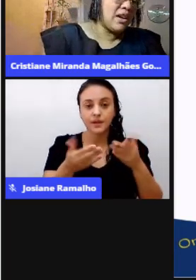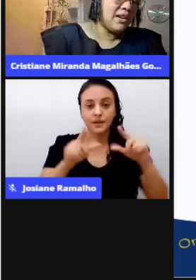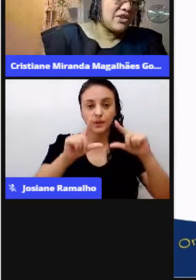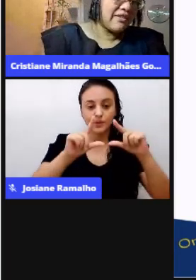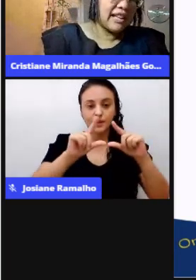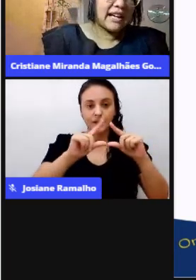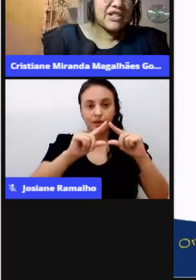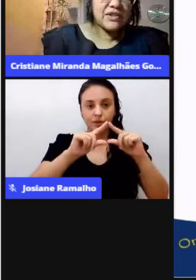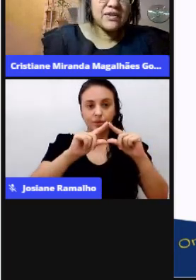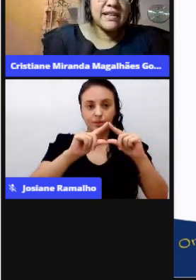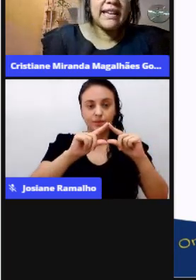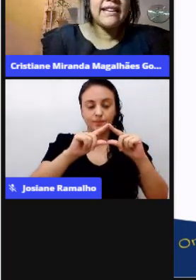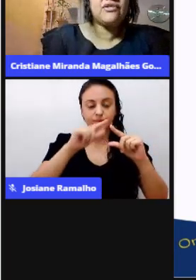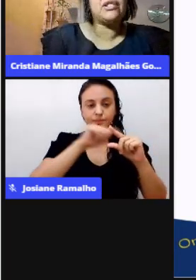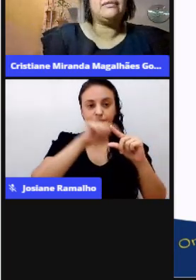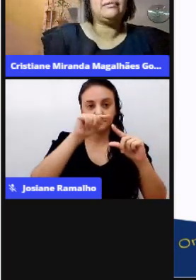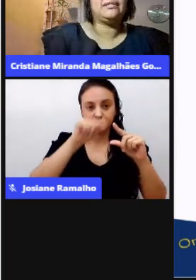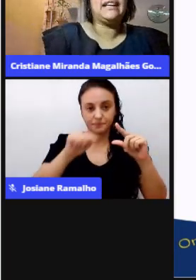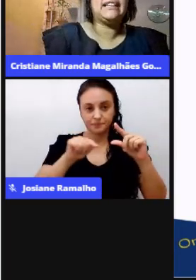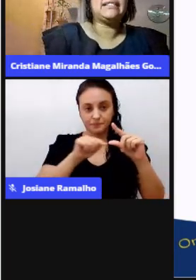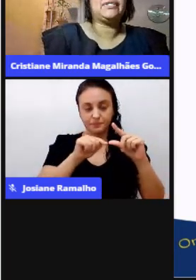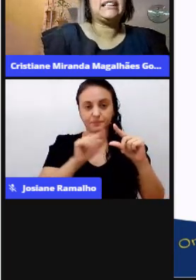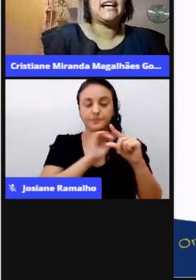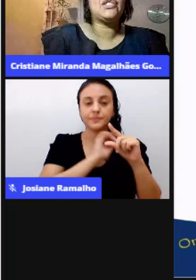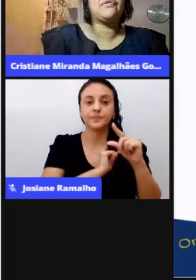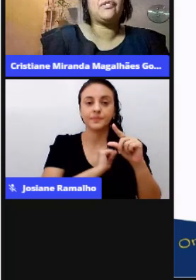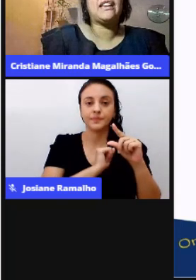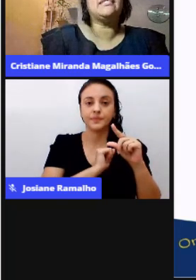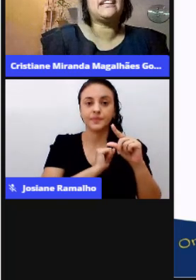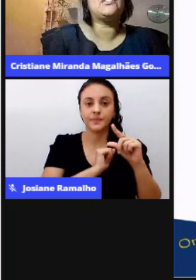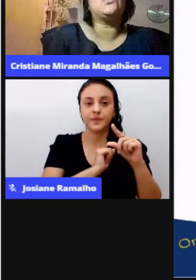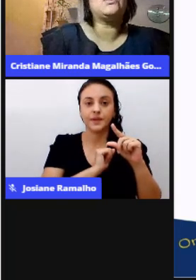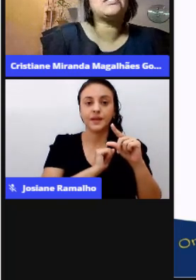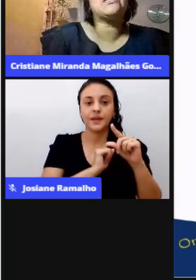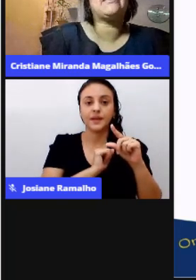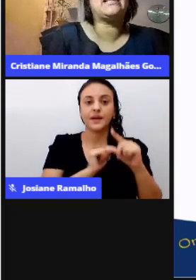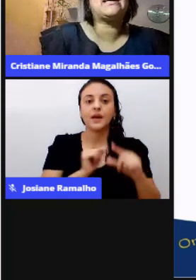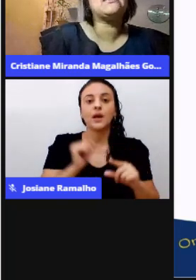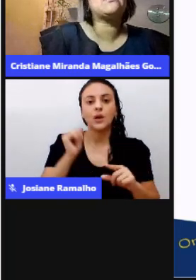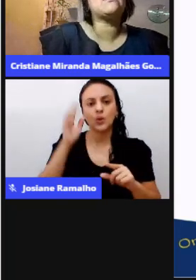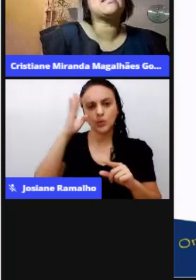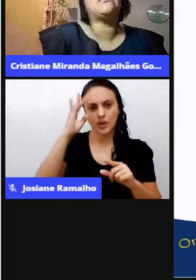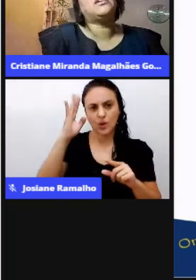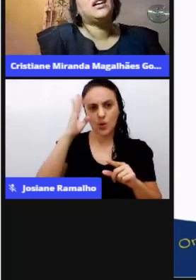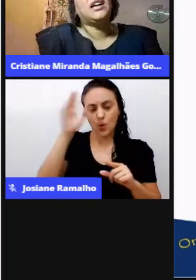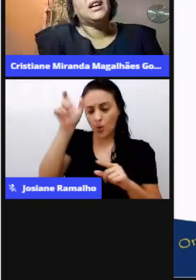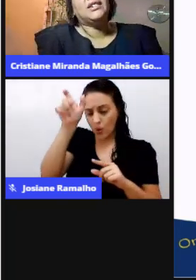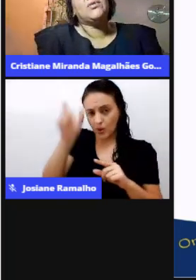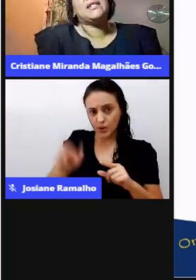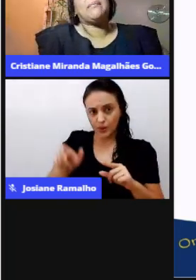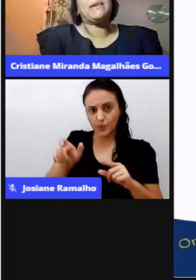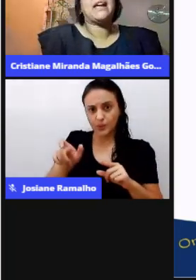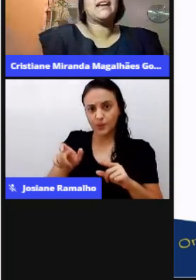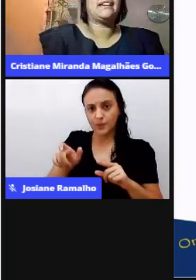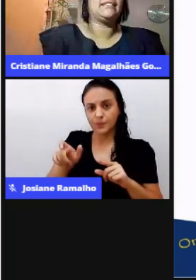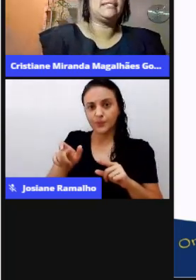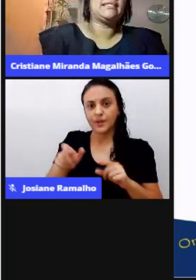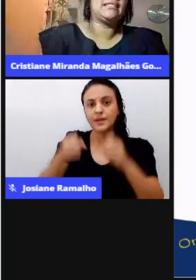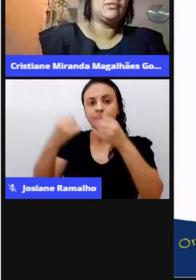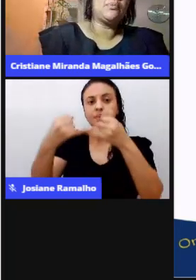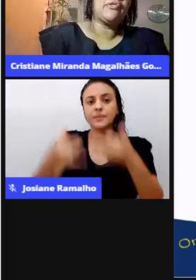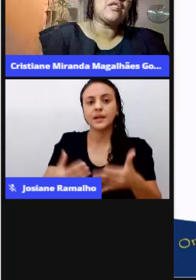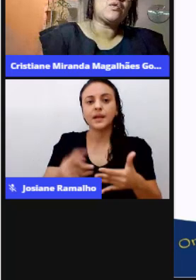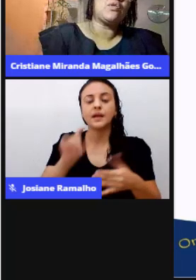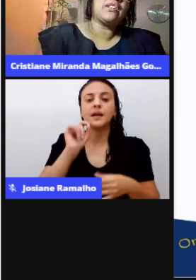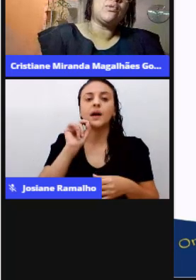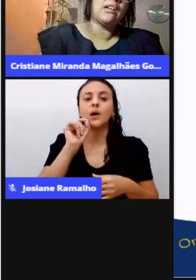didático. Chevalard diz o seguinte, né? Na verdade, vem anterior a Chevalard a discussão do saber